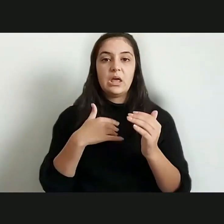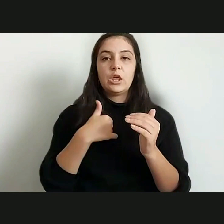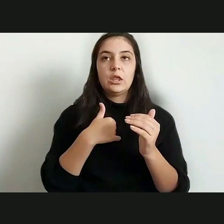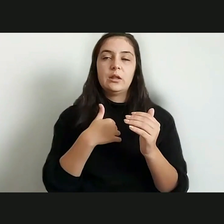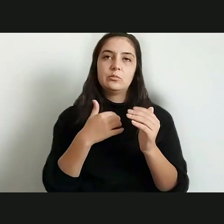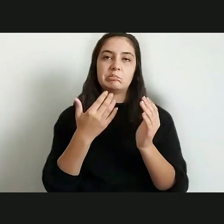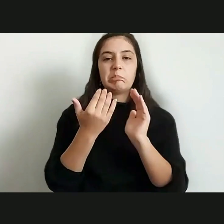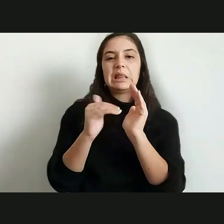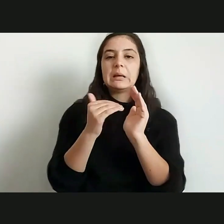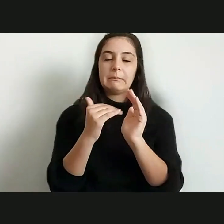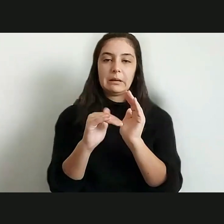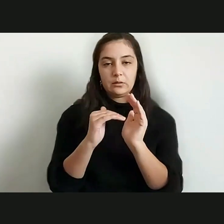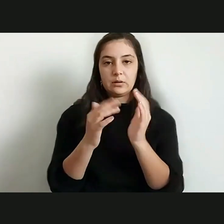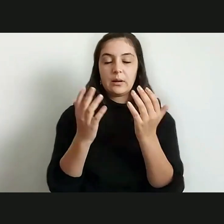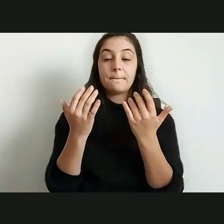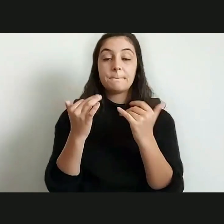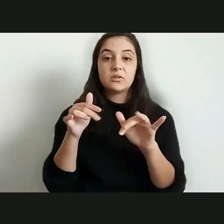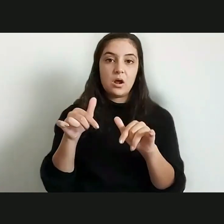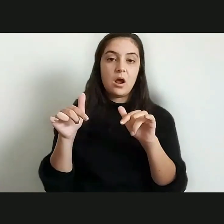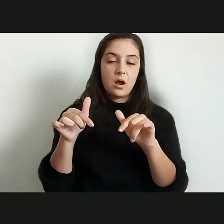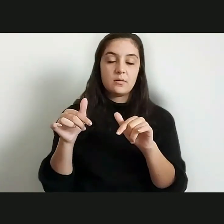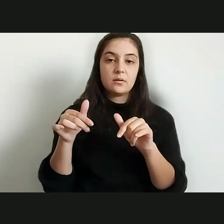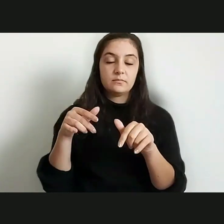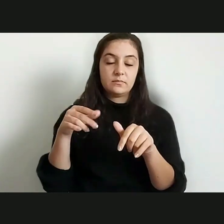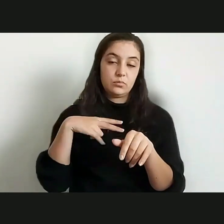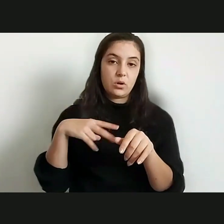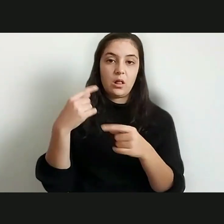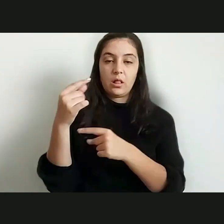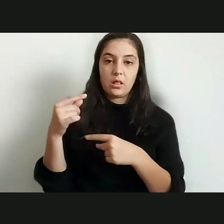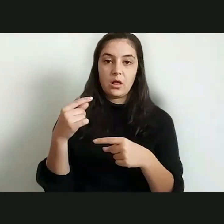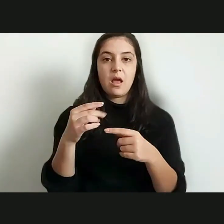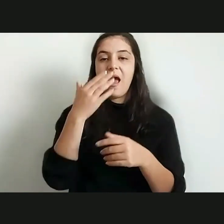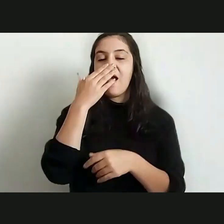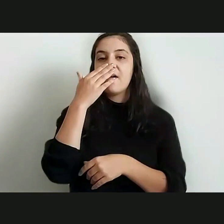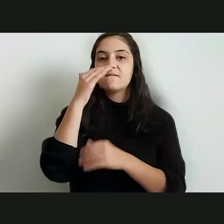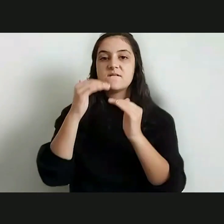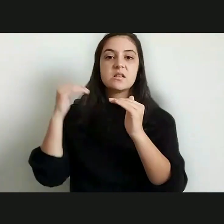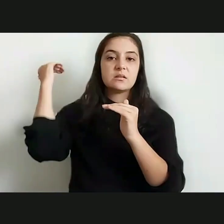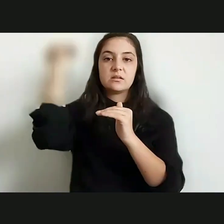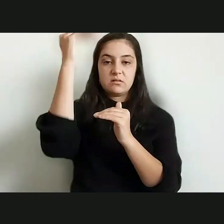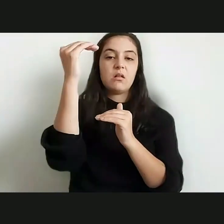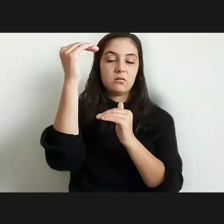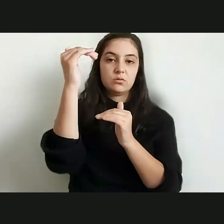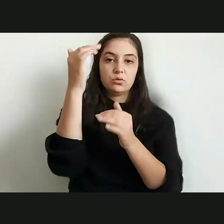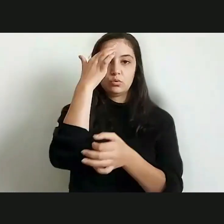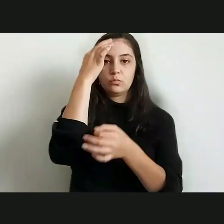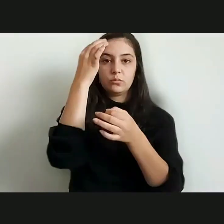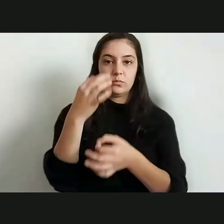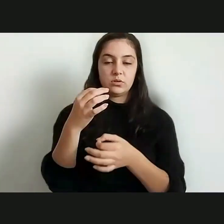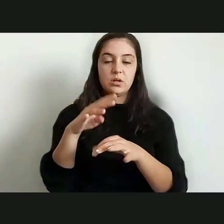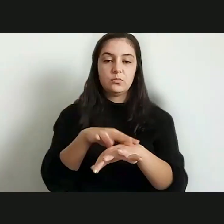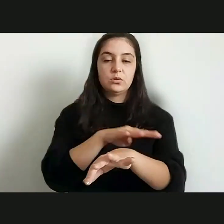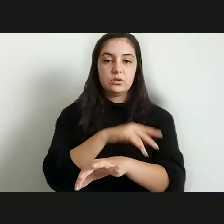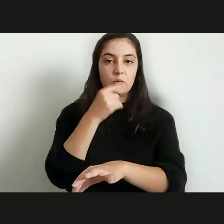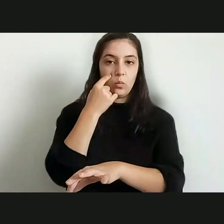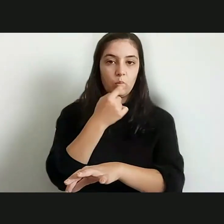intermédio. Mas há também hoje, felizmente, em Portugal, um grau avançado de compromisso da administração